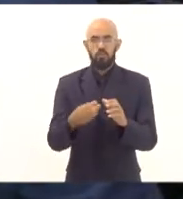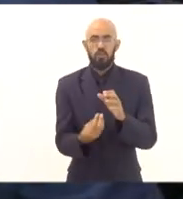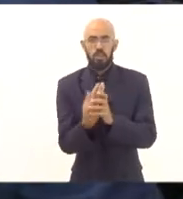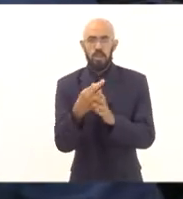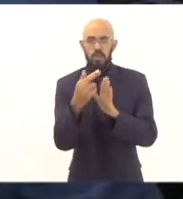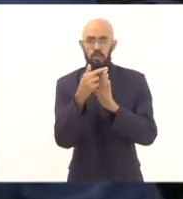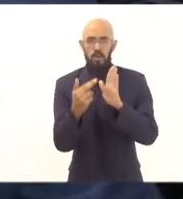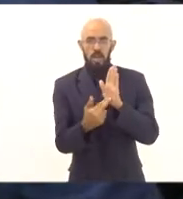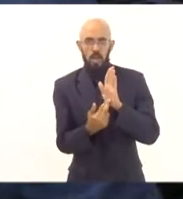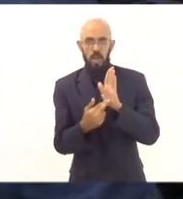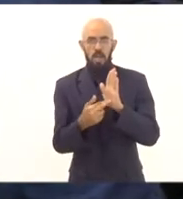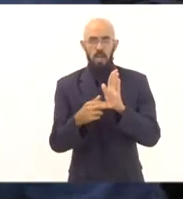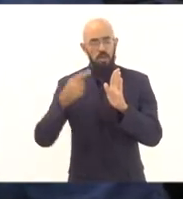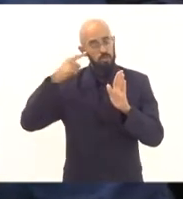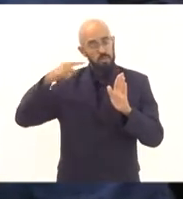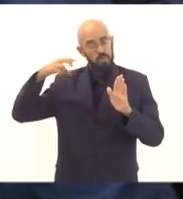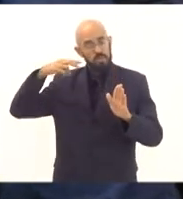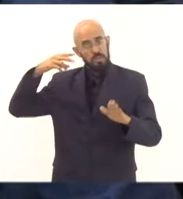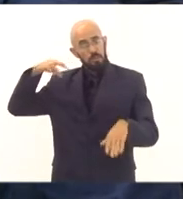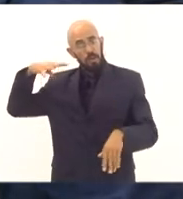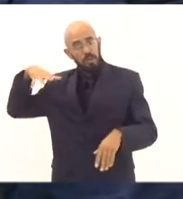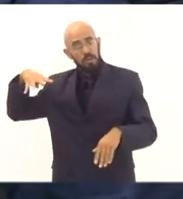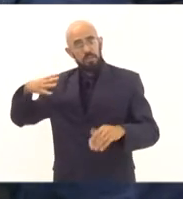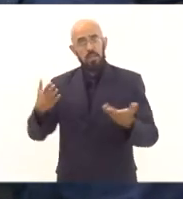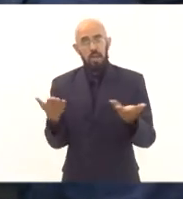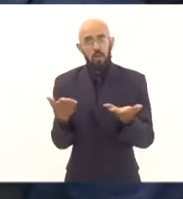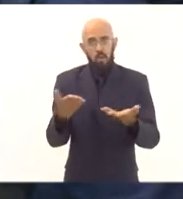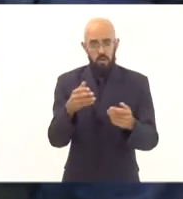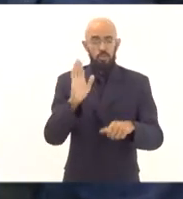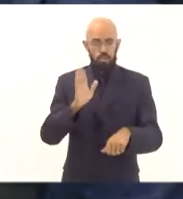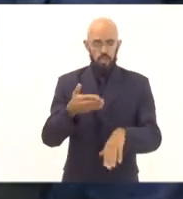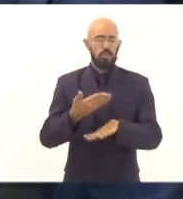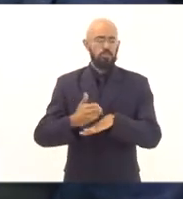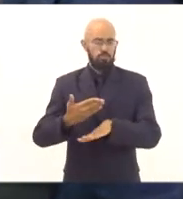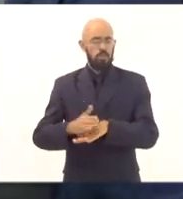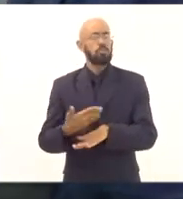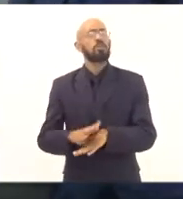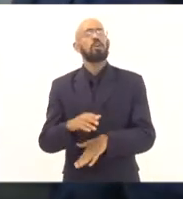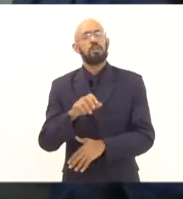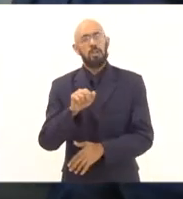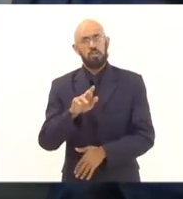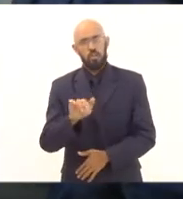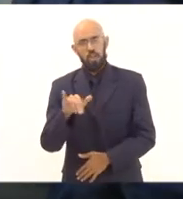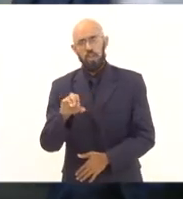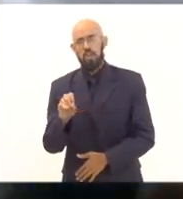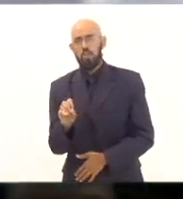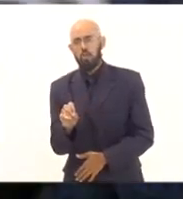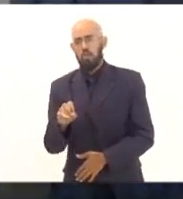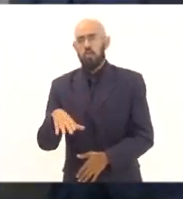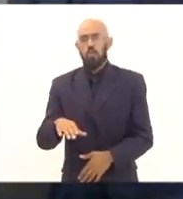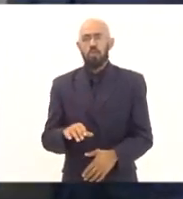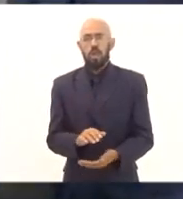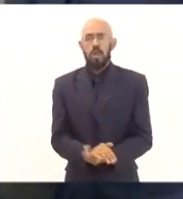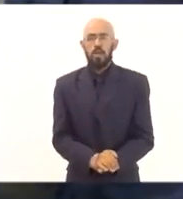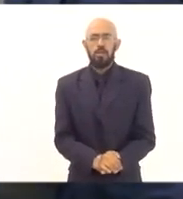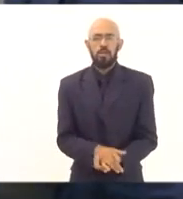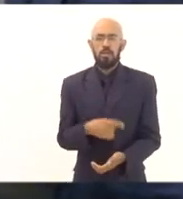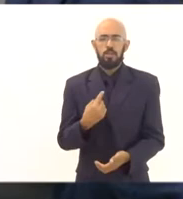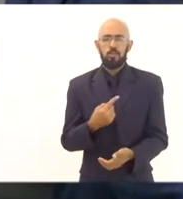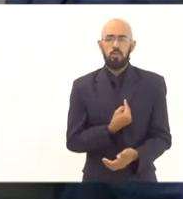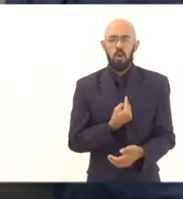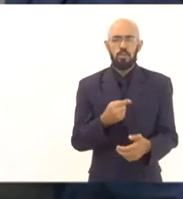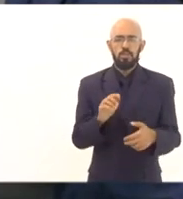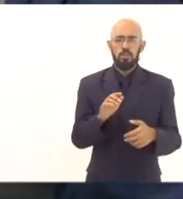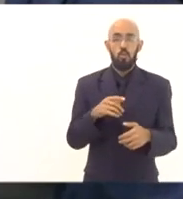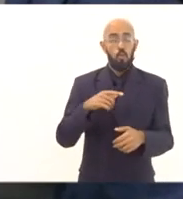em ao longo do ao longo das semanas e ela agora nós já tá operacional Na GR a gr eu já fez o